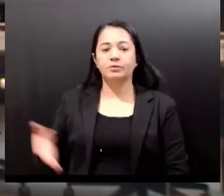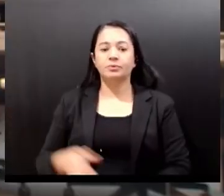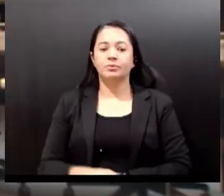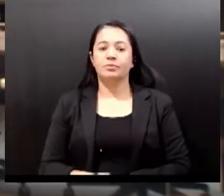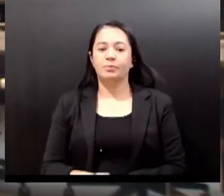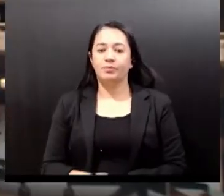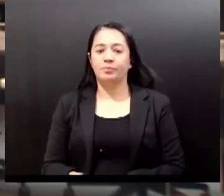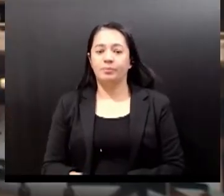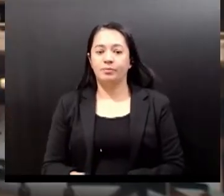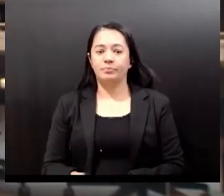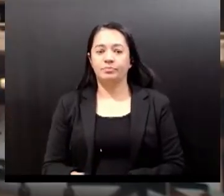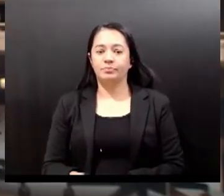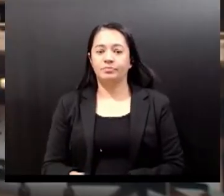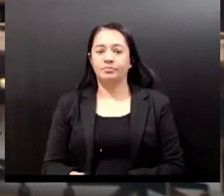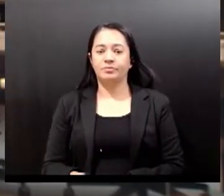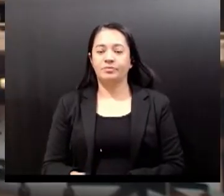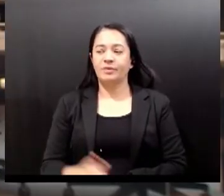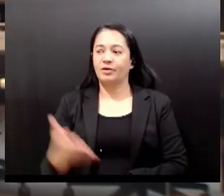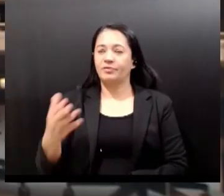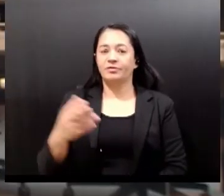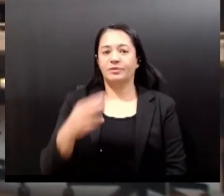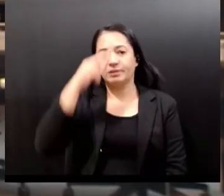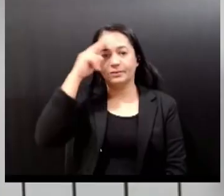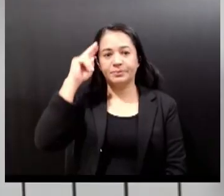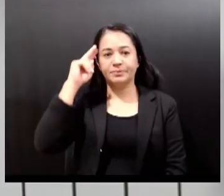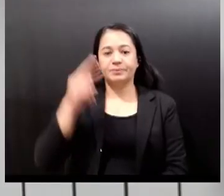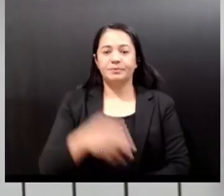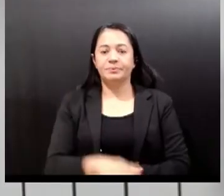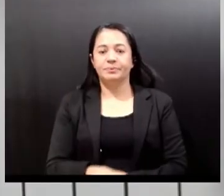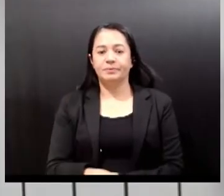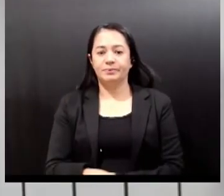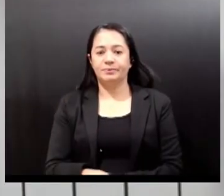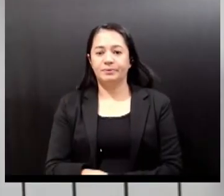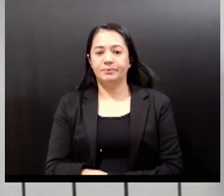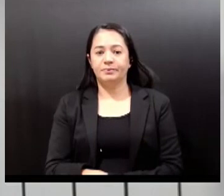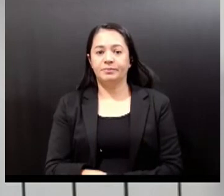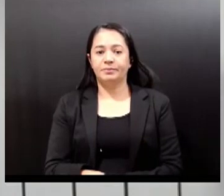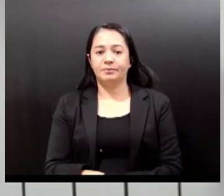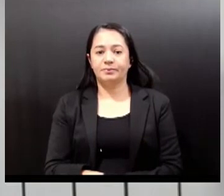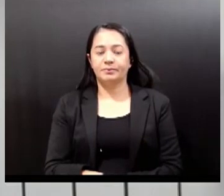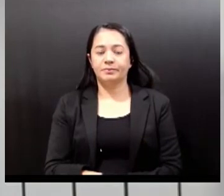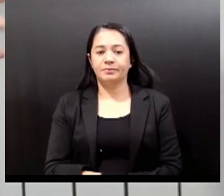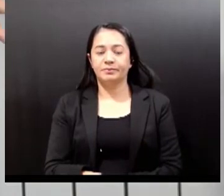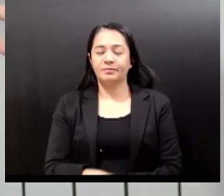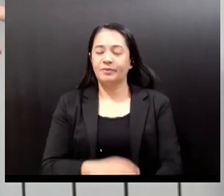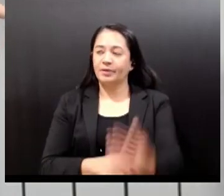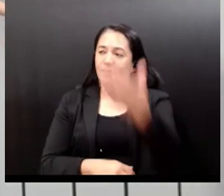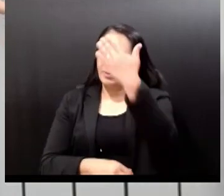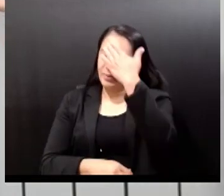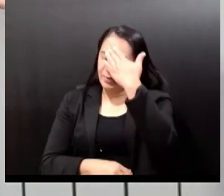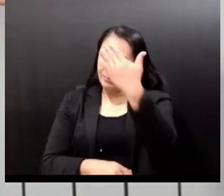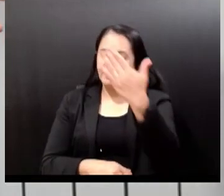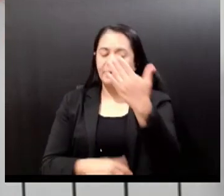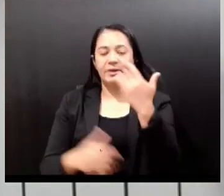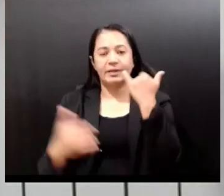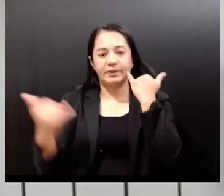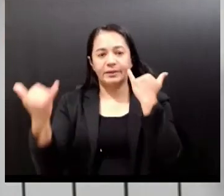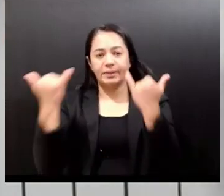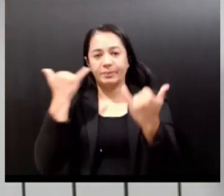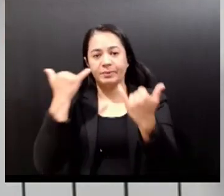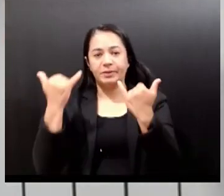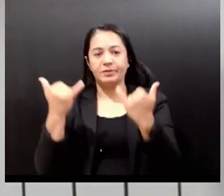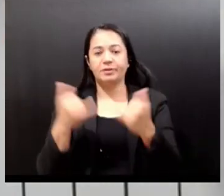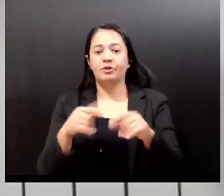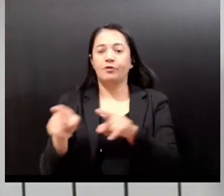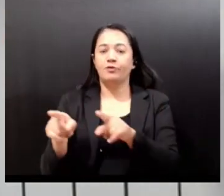campinas.sp.leg.br. É com você aí no estúdio, Gabriel. Muito obrigado, Mirna Abreu, pelas informações. Lembrando que você pode assistir